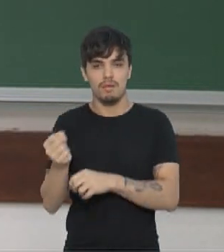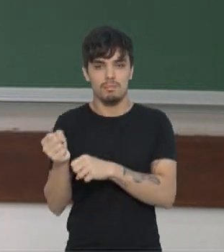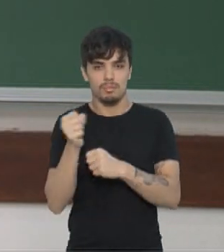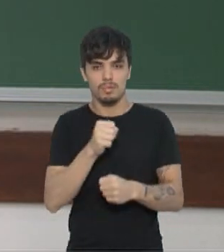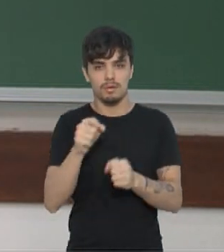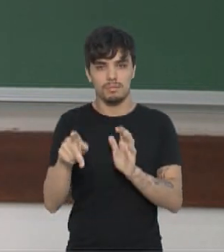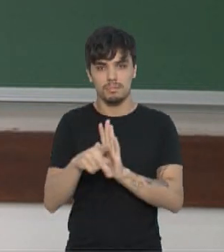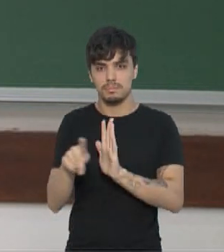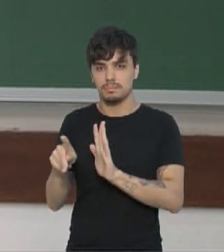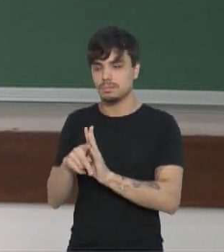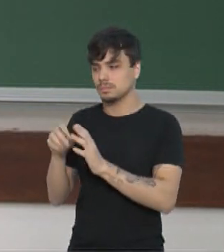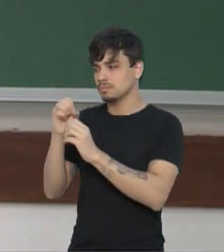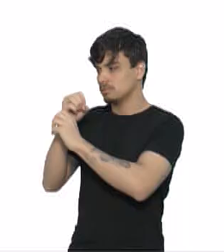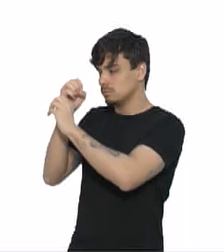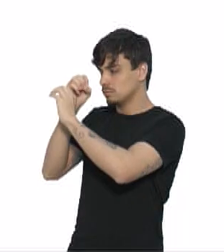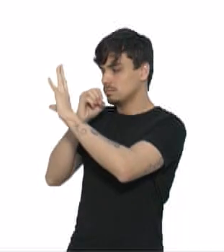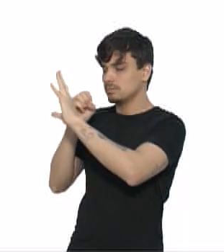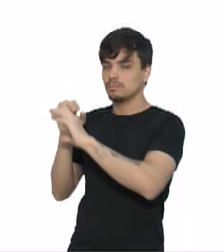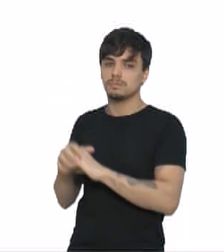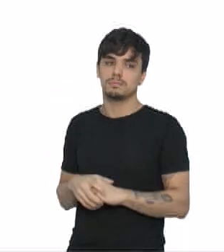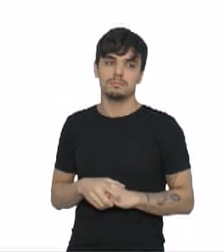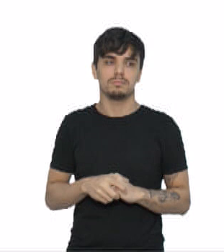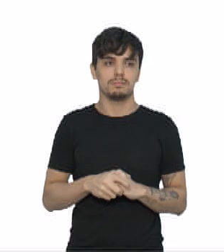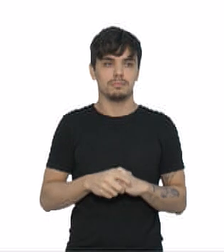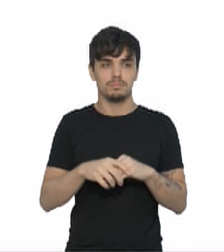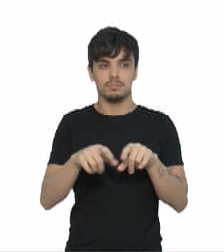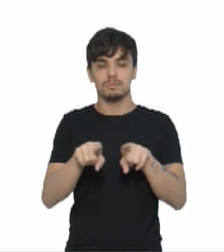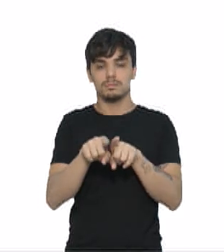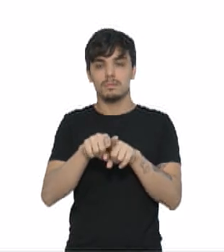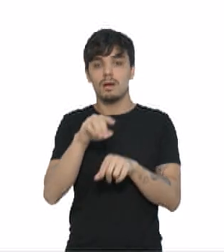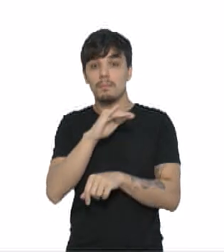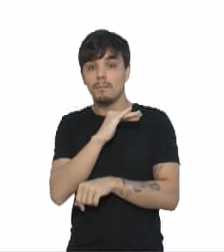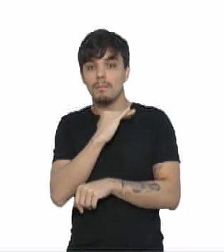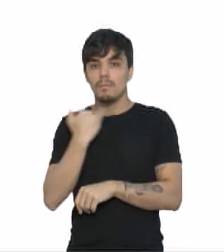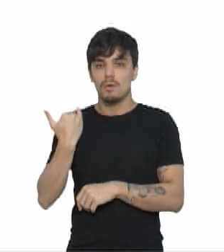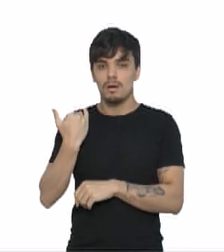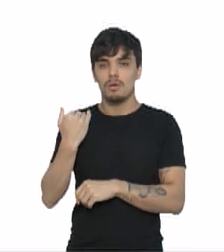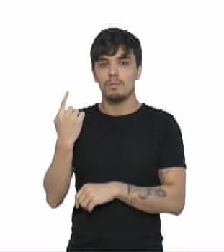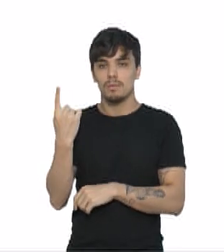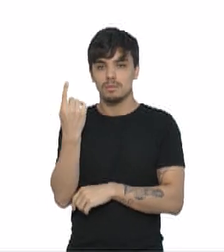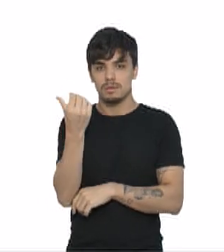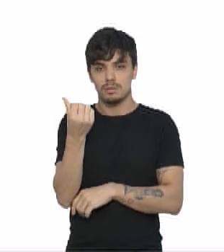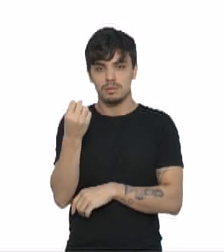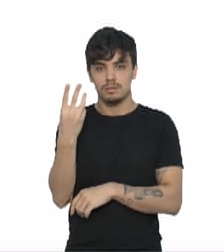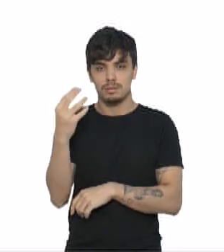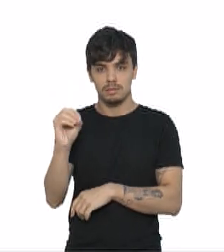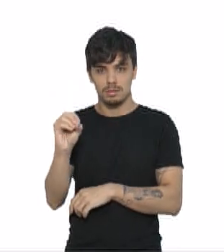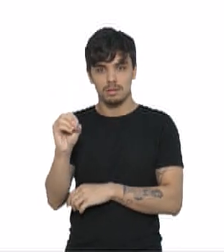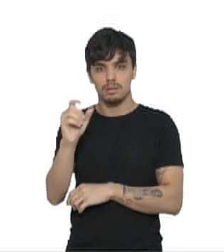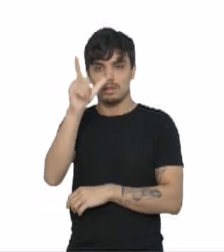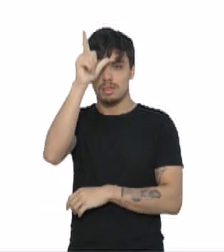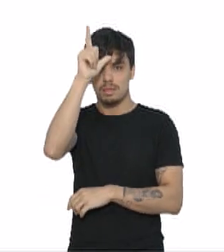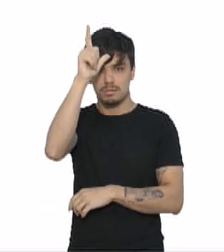telescópios. E morreu em 1630 na a Alemanha.